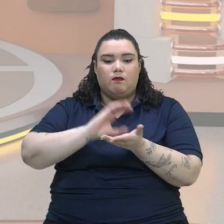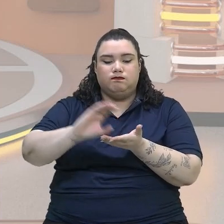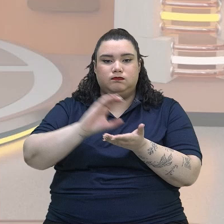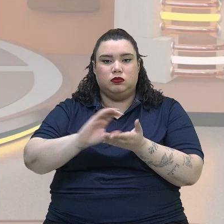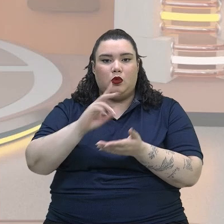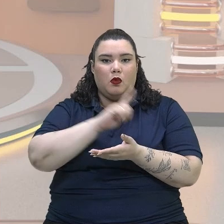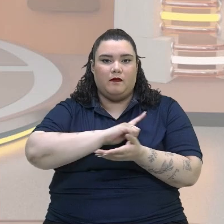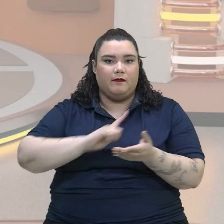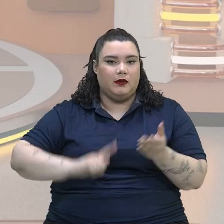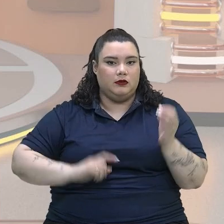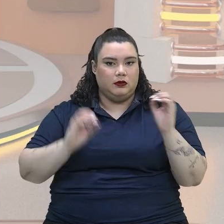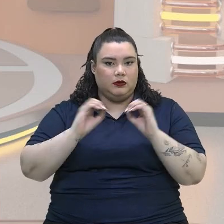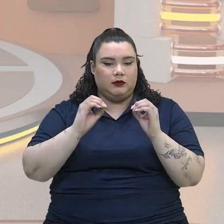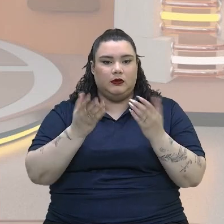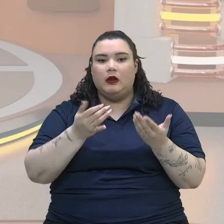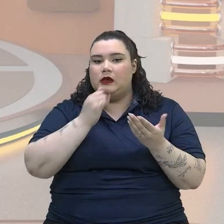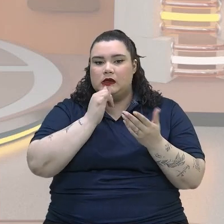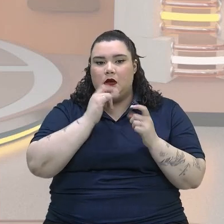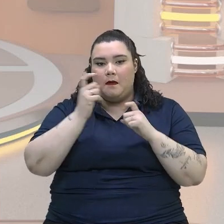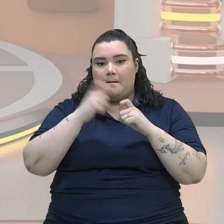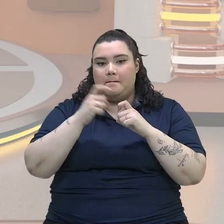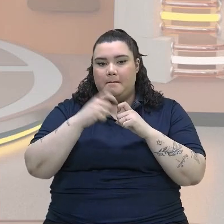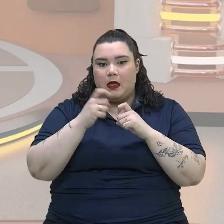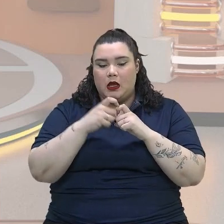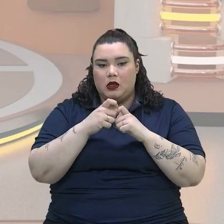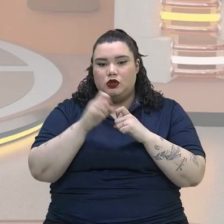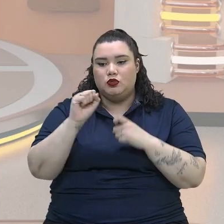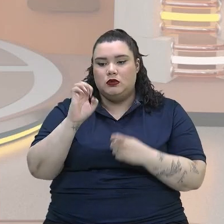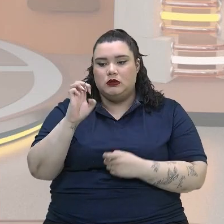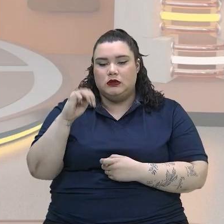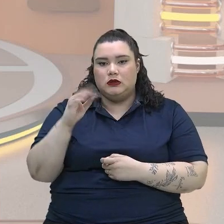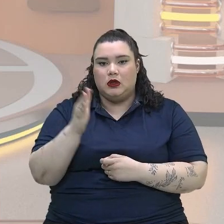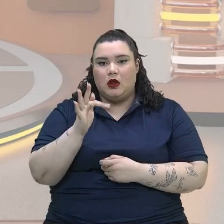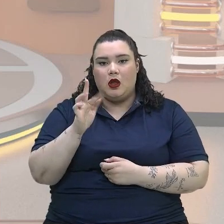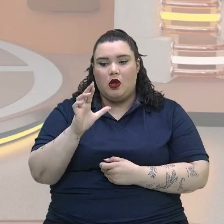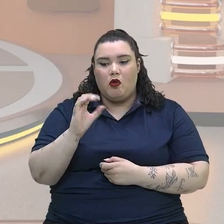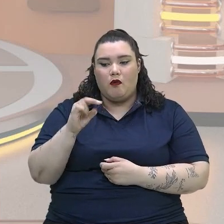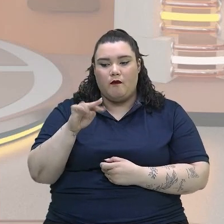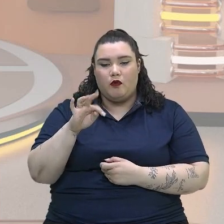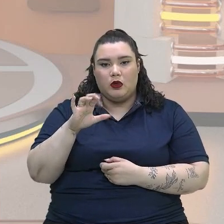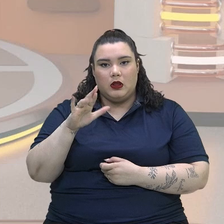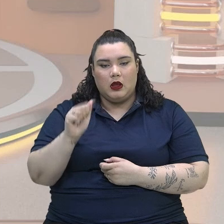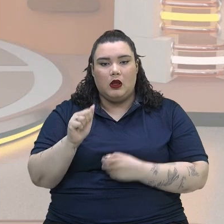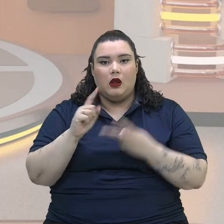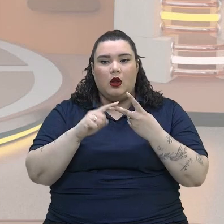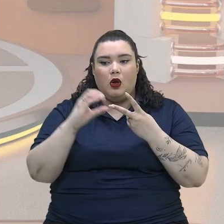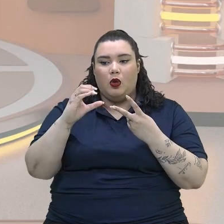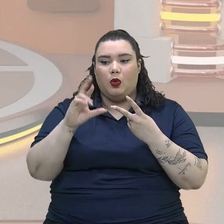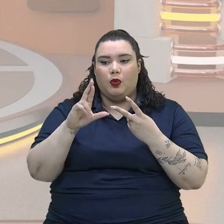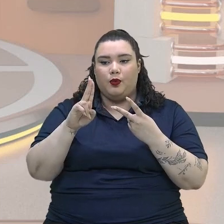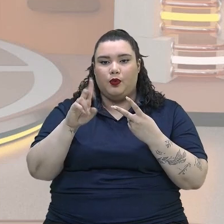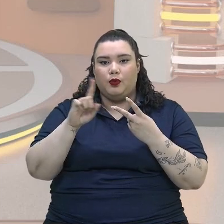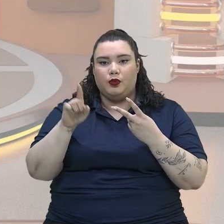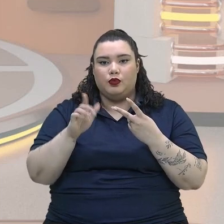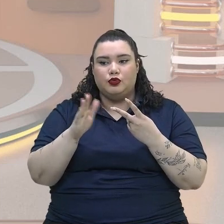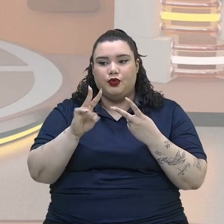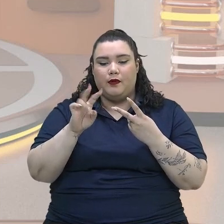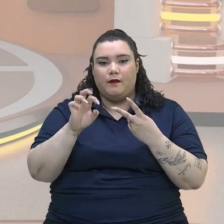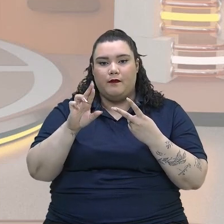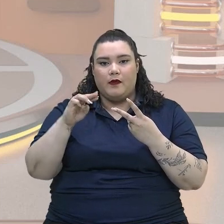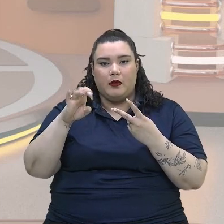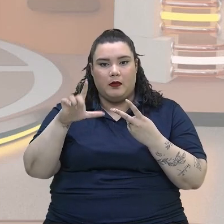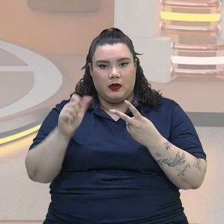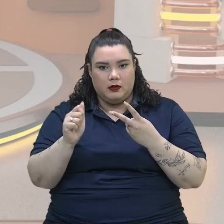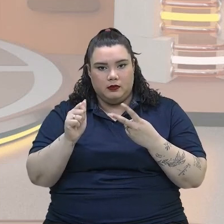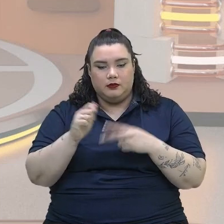exemplo aí o Médicos Sem Fronteira, né, Cruz Vermelha e Anistia Internacional. E, nacionalmente, nós